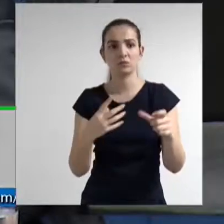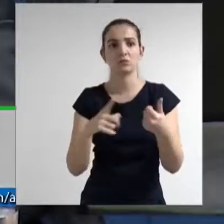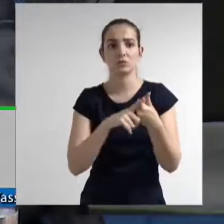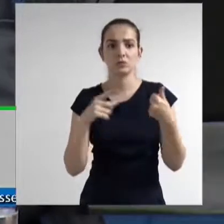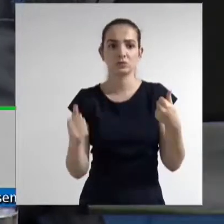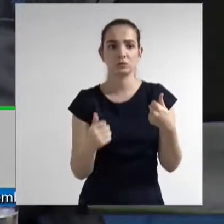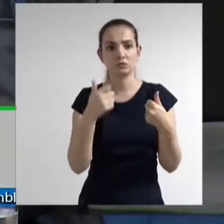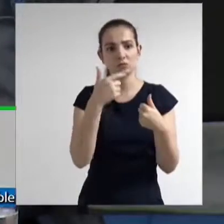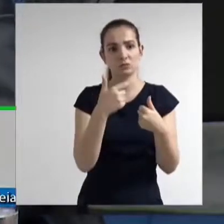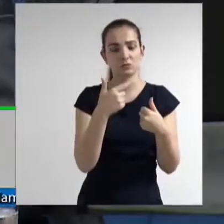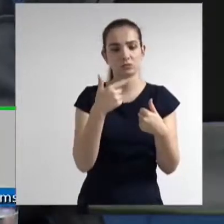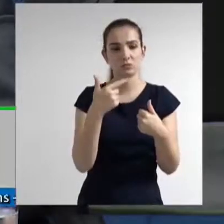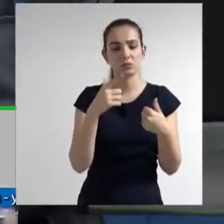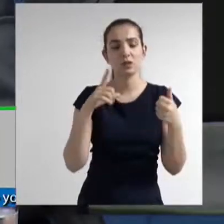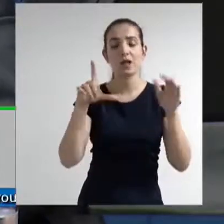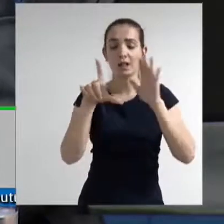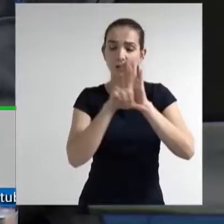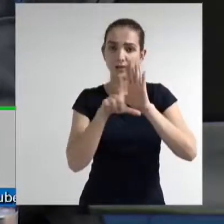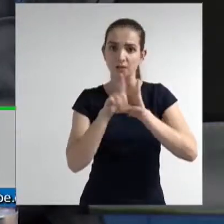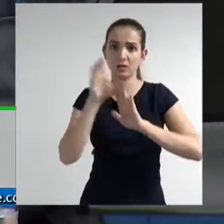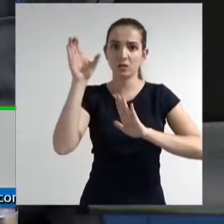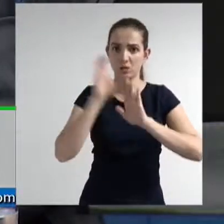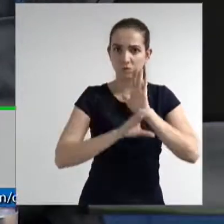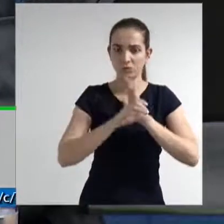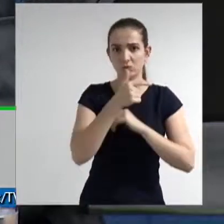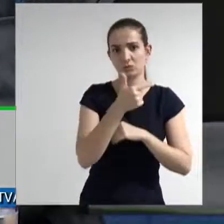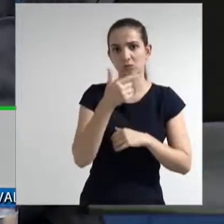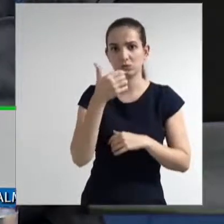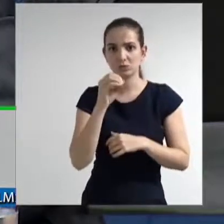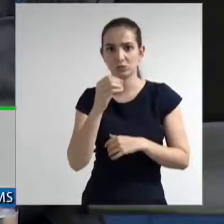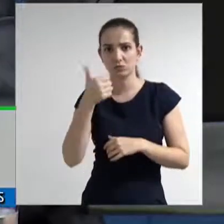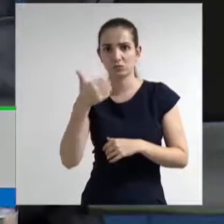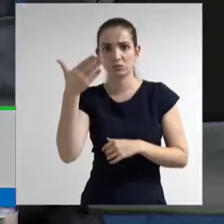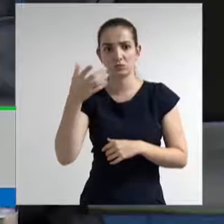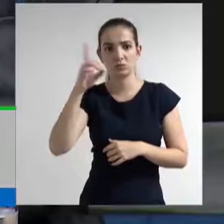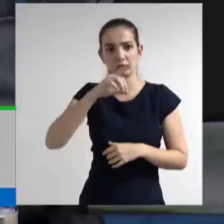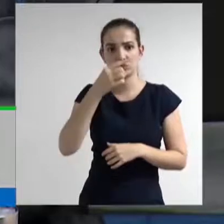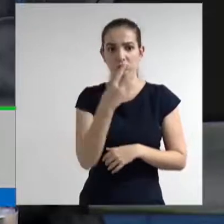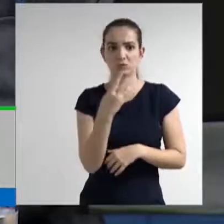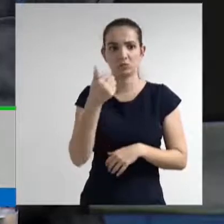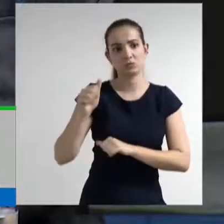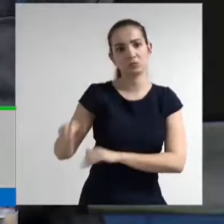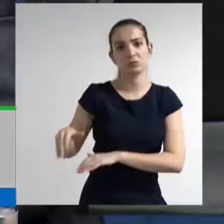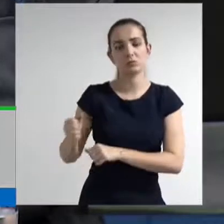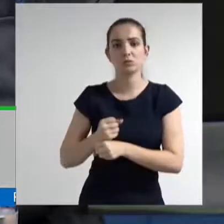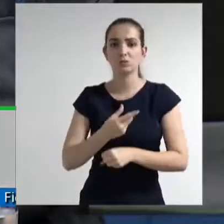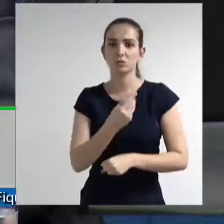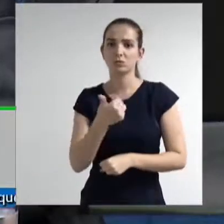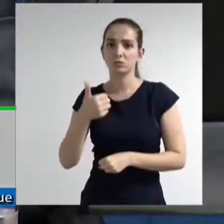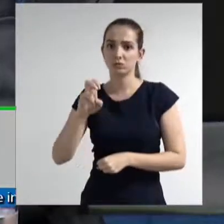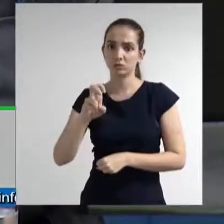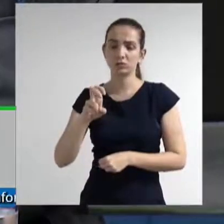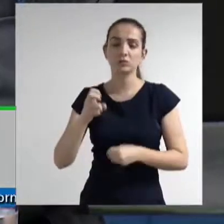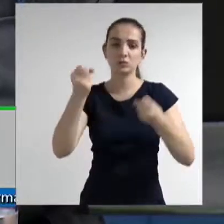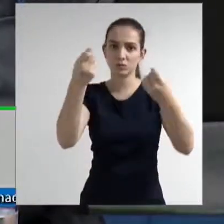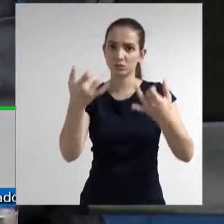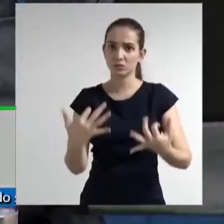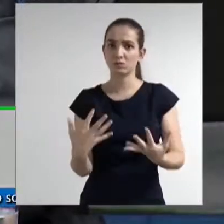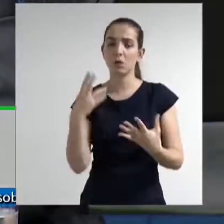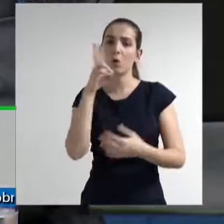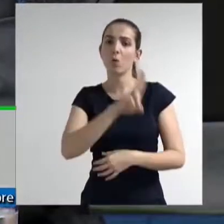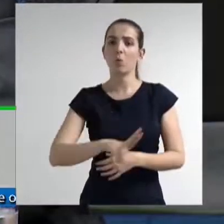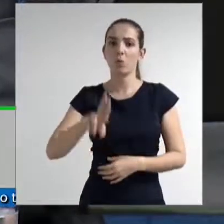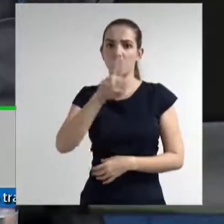1º do artigo 4º da Lei Complementar 201, de 31 de setembro de 2015, que dispõe sobre